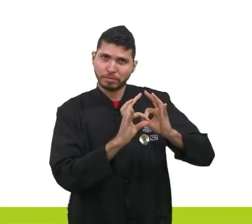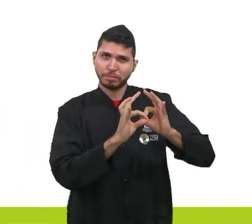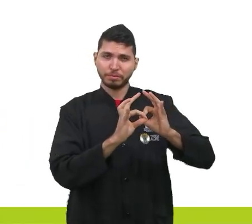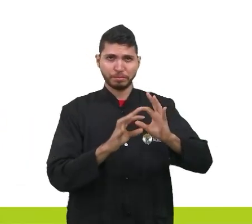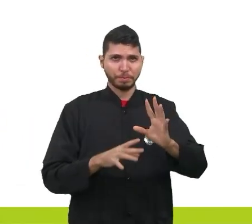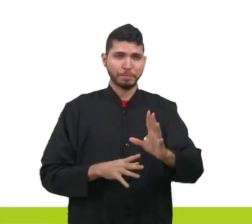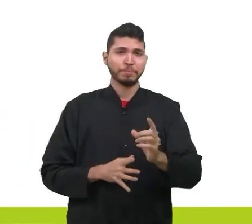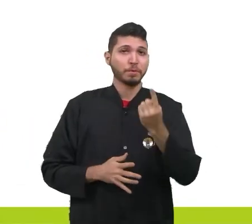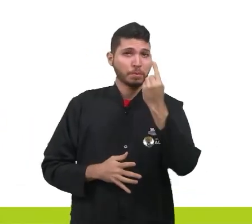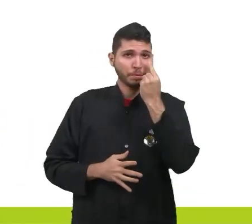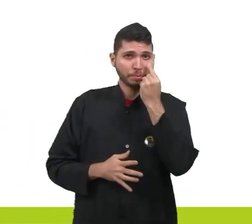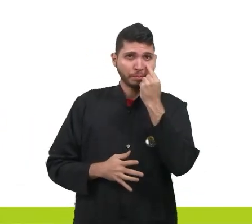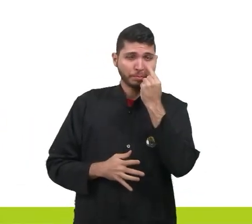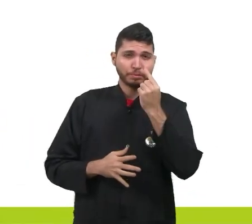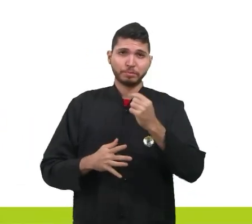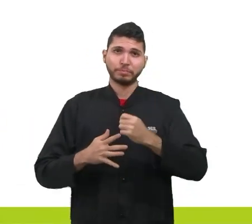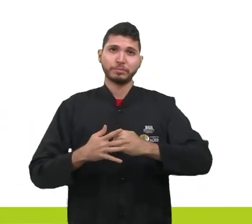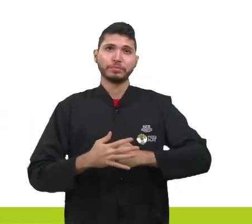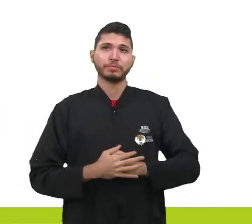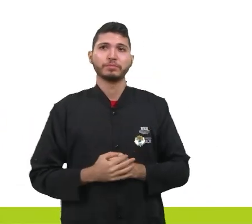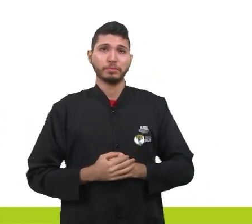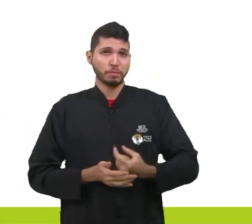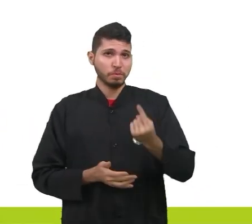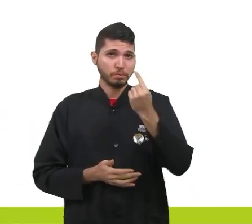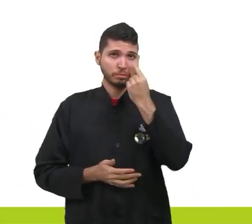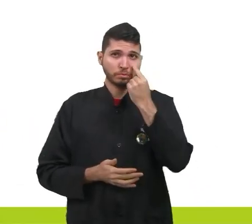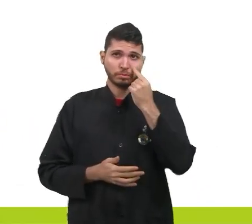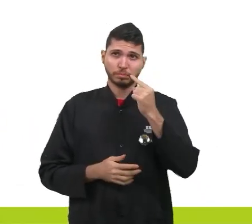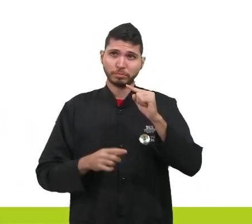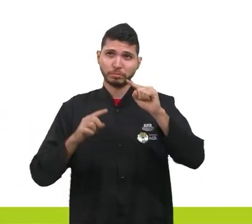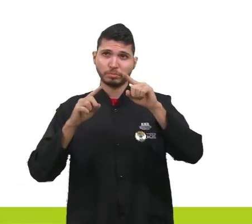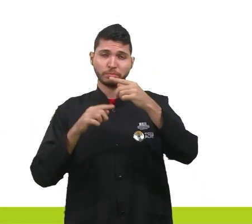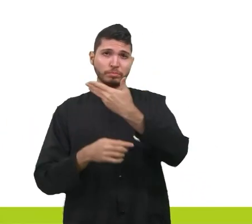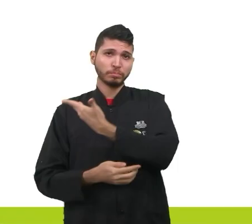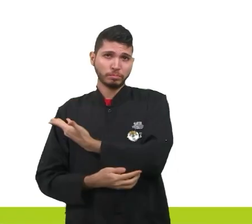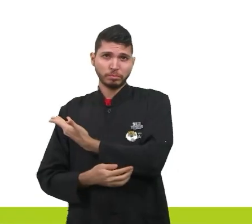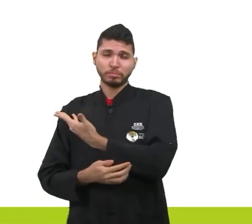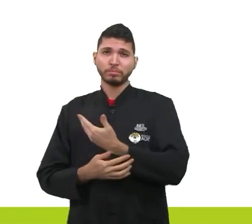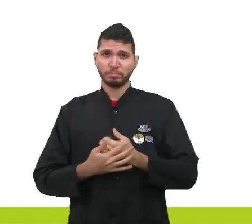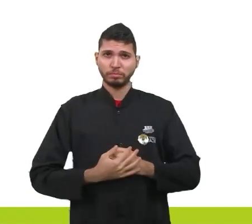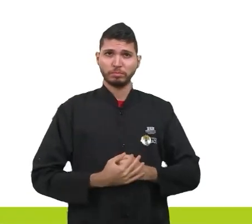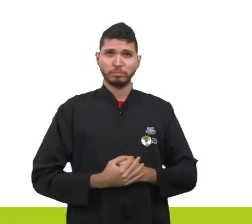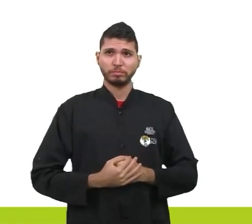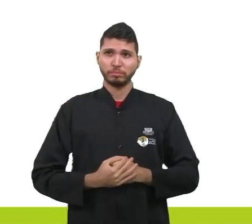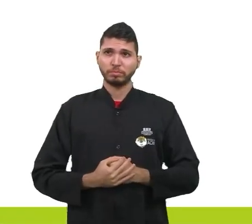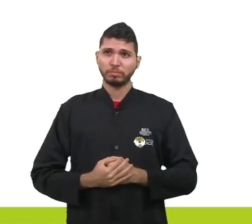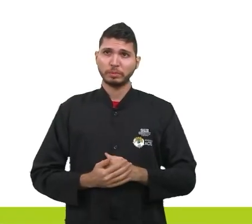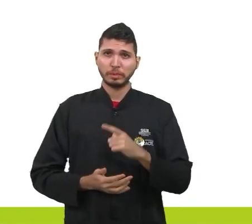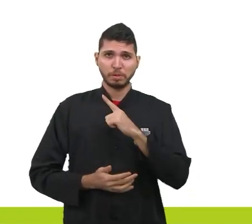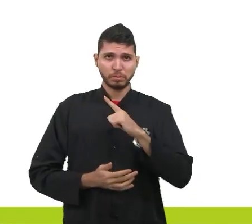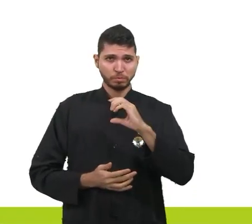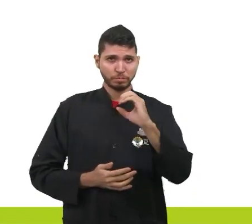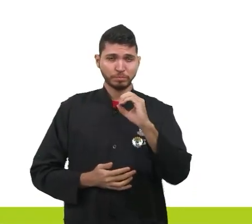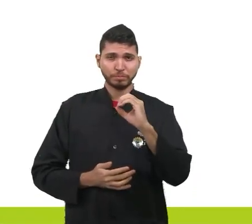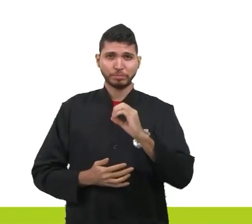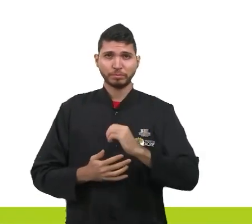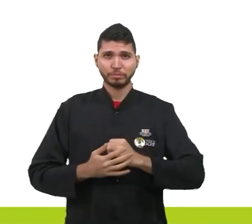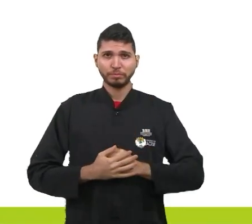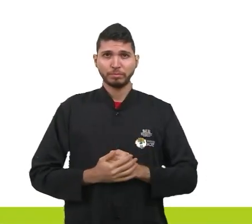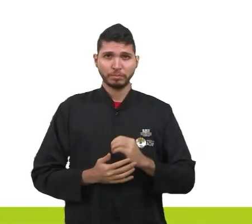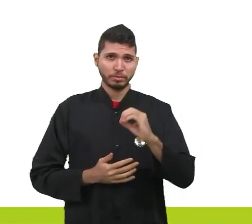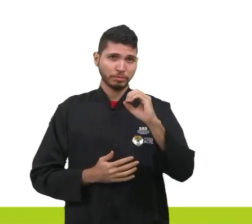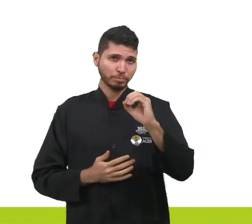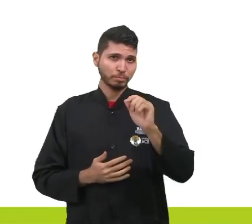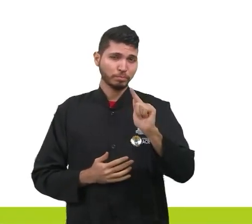forma. Pessoal, observem o mapa aqui onde eu tenho zero. Estão vendo? 0